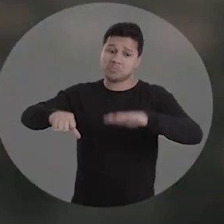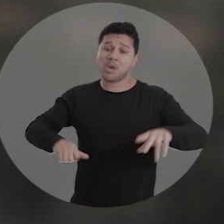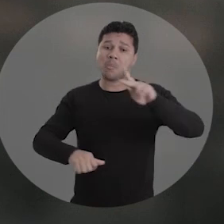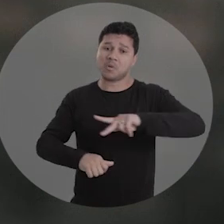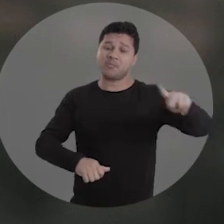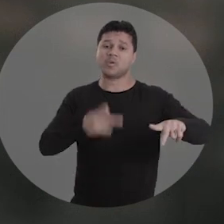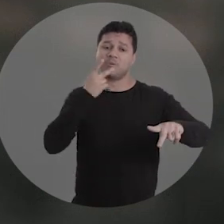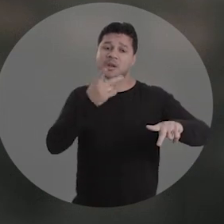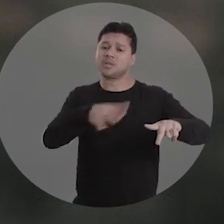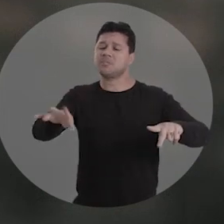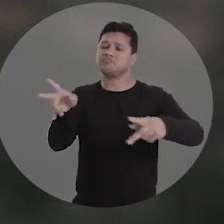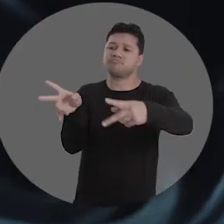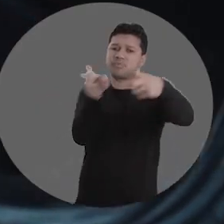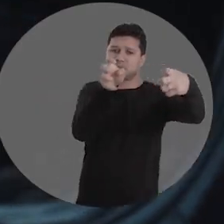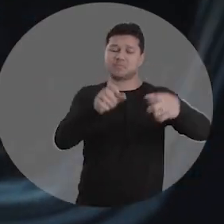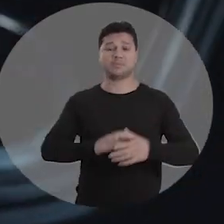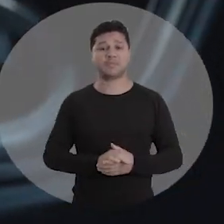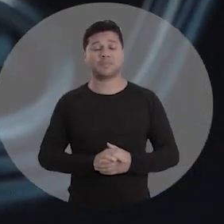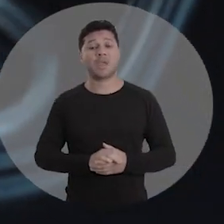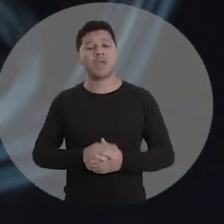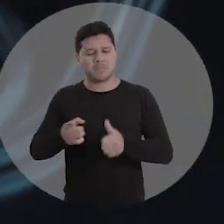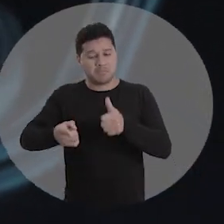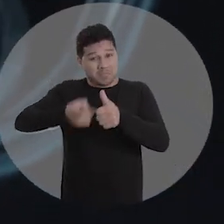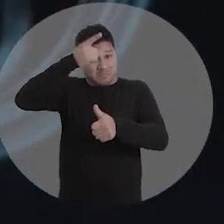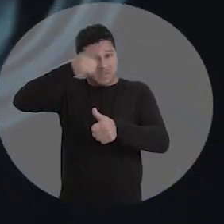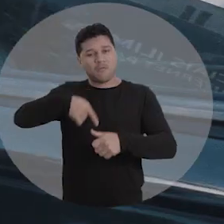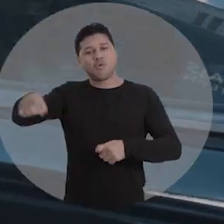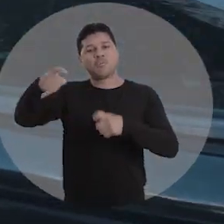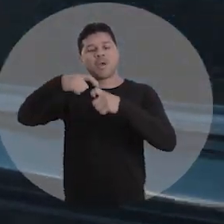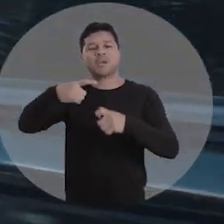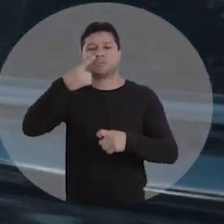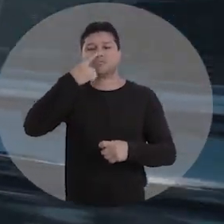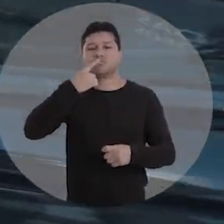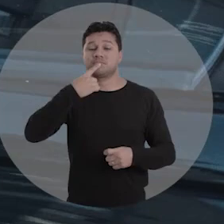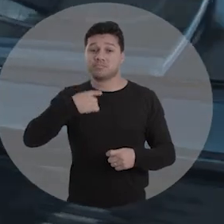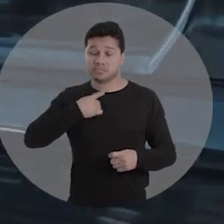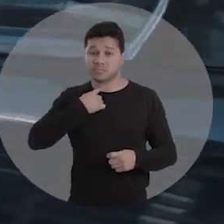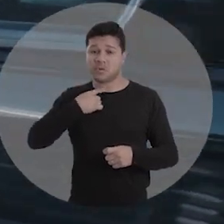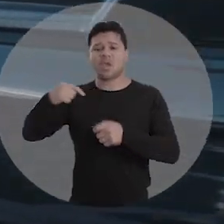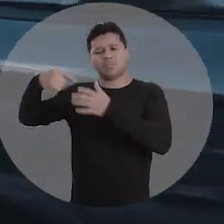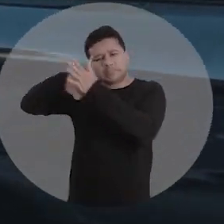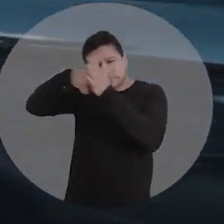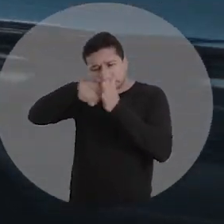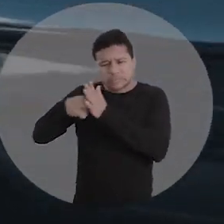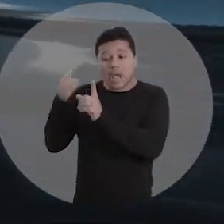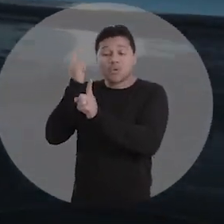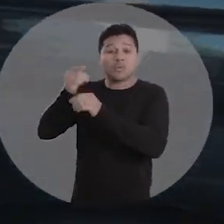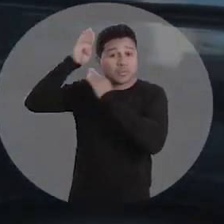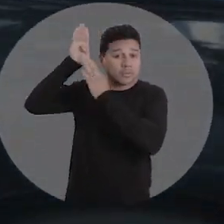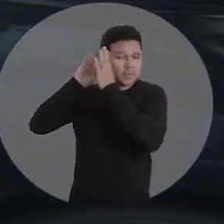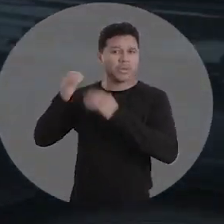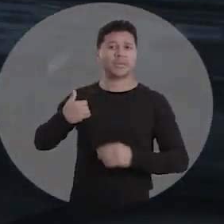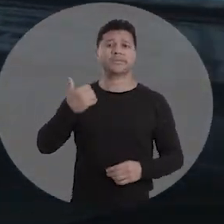o que transpareceu pelos educadores a primeira vez que eu fui um otorrinolaringologista para fazer o exame para constatar surdez